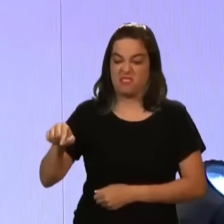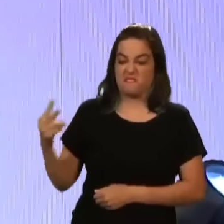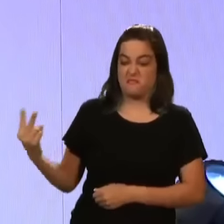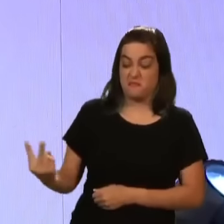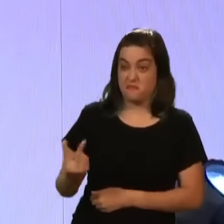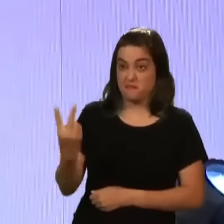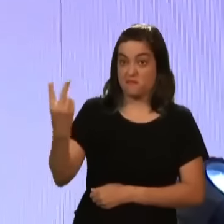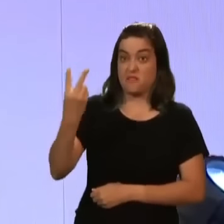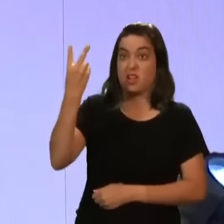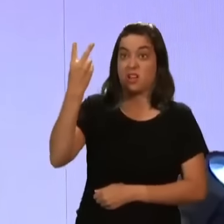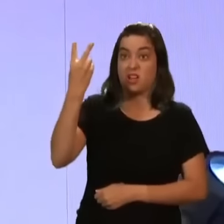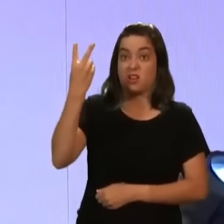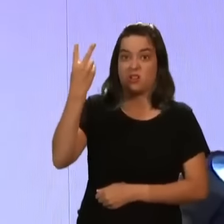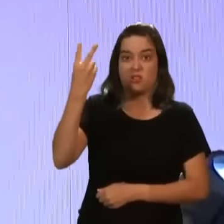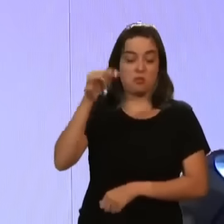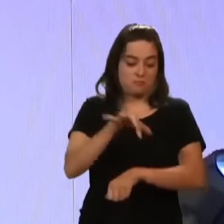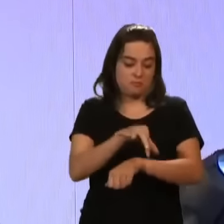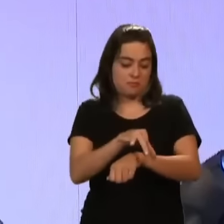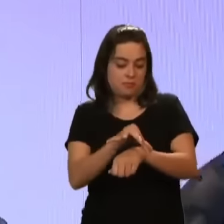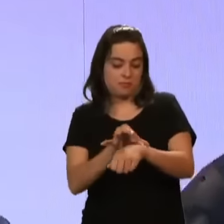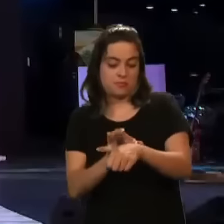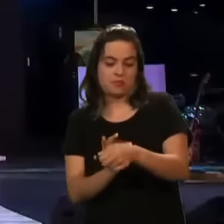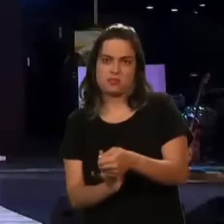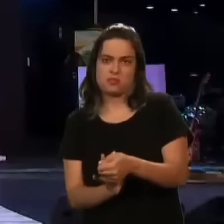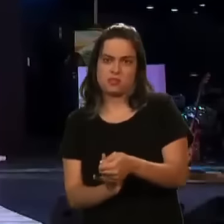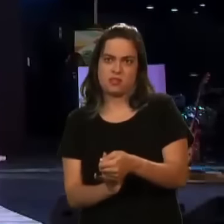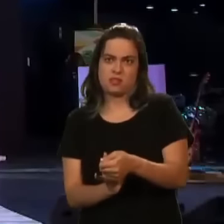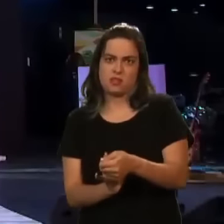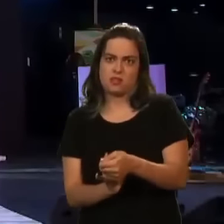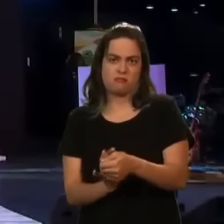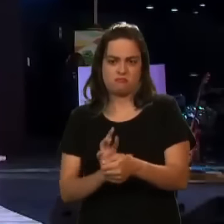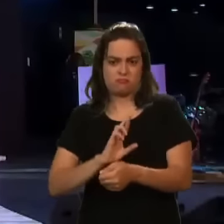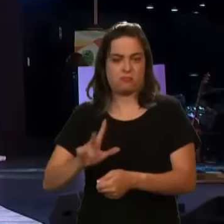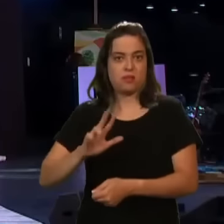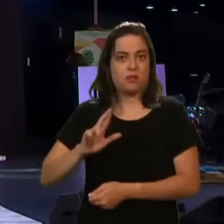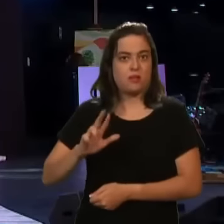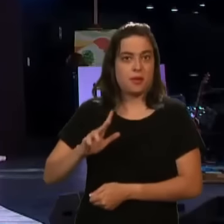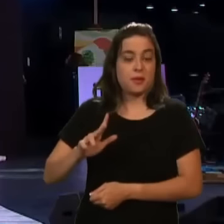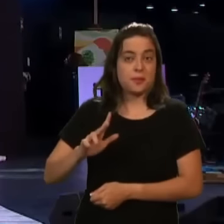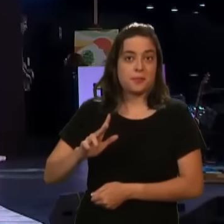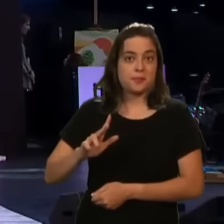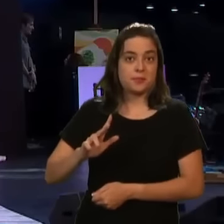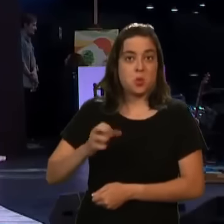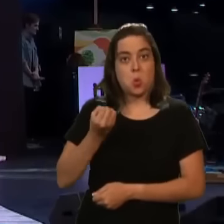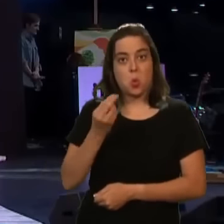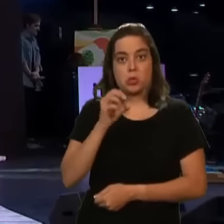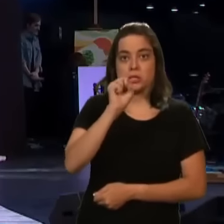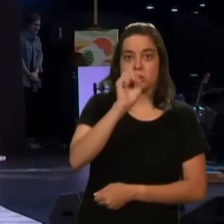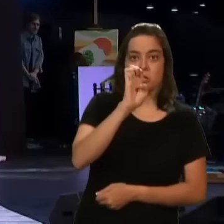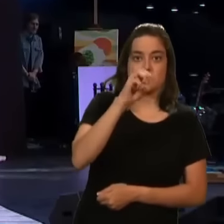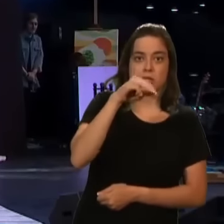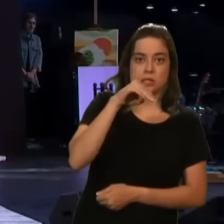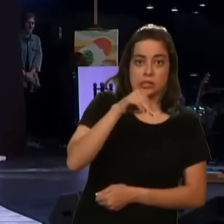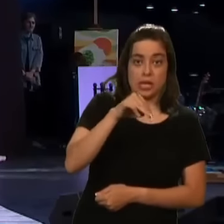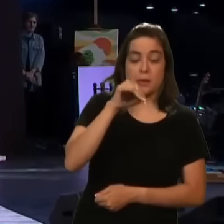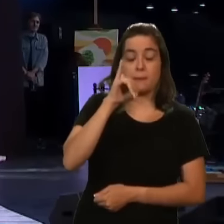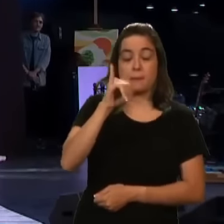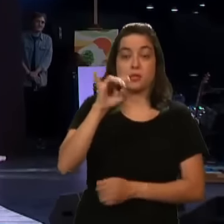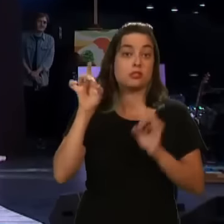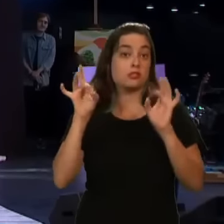aquela pulseira não é uma bijuteria e não é uma semi-joia. Não